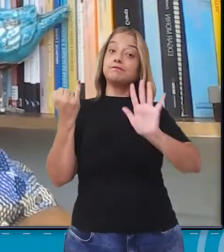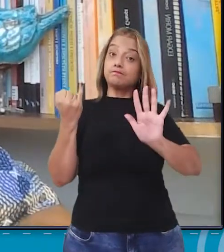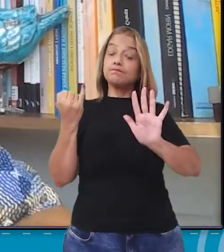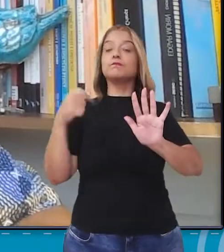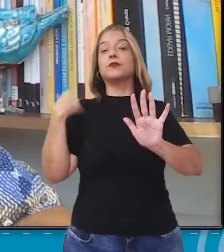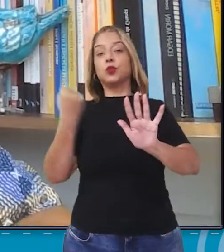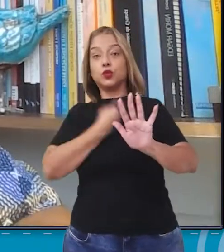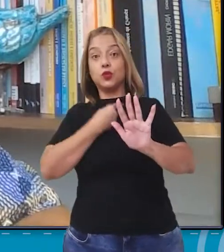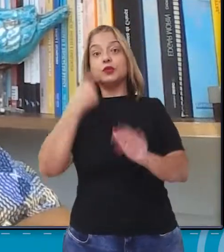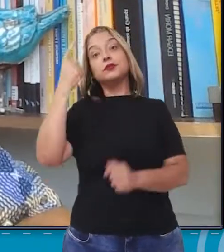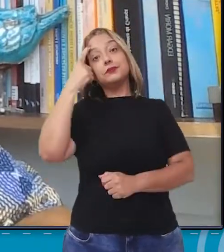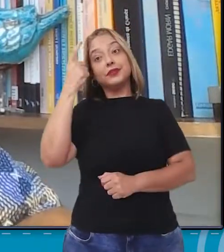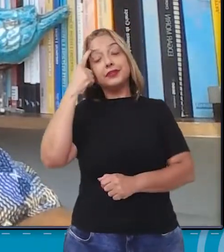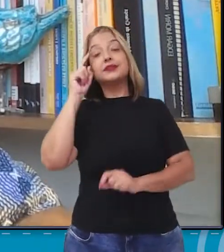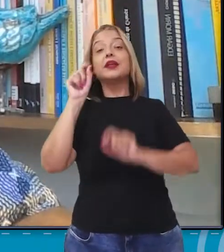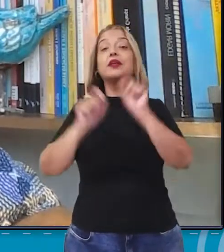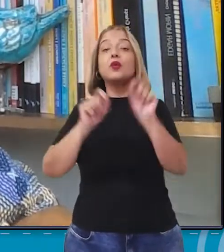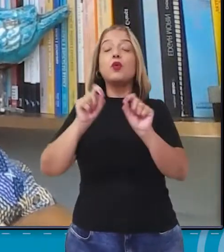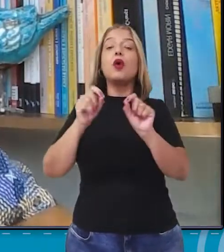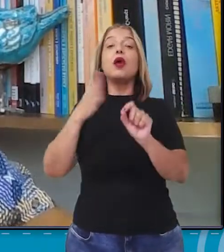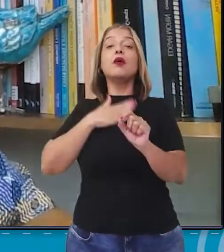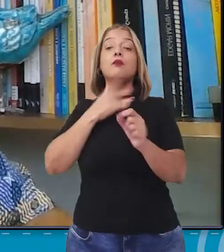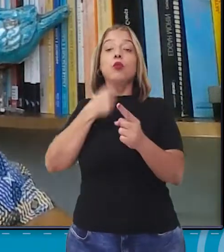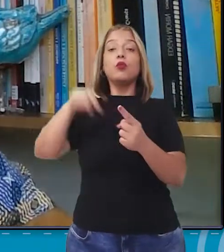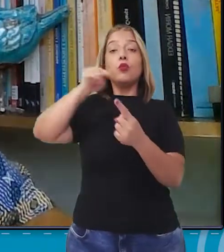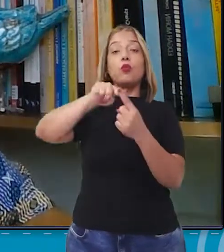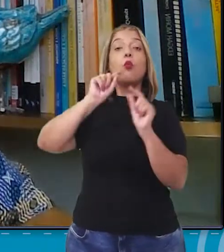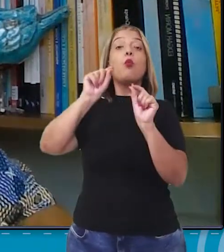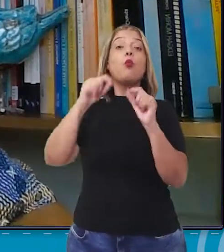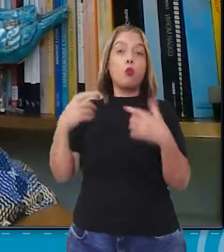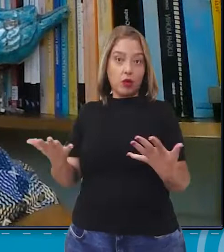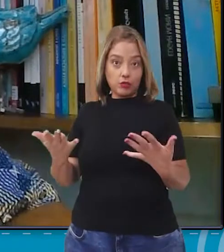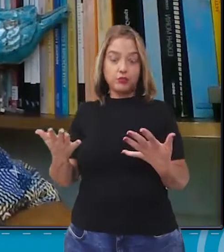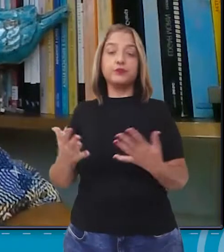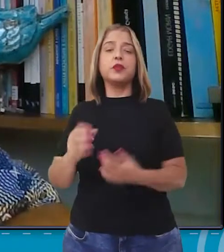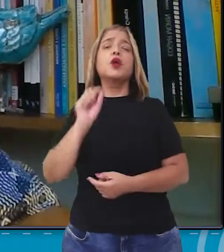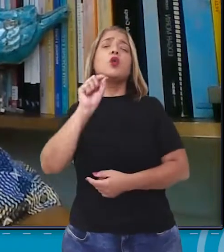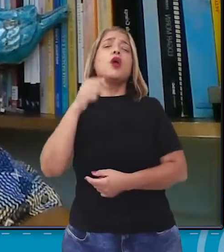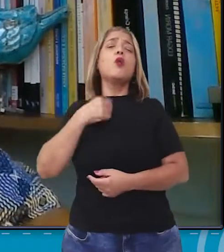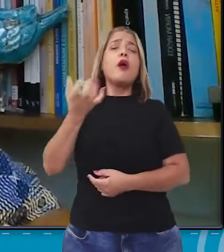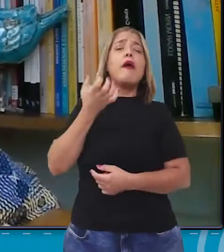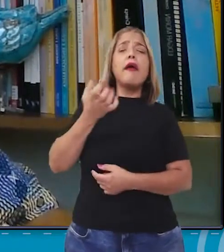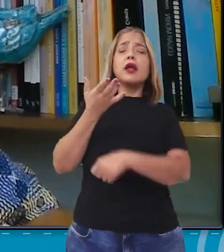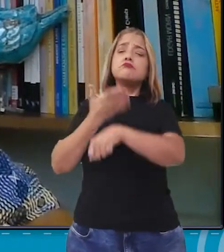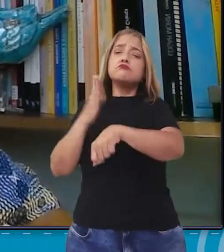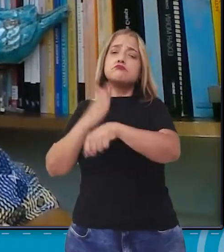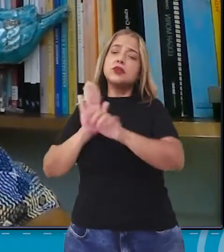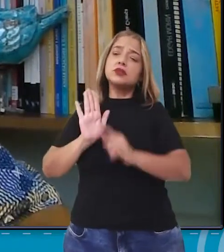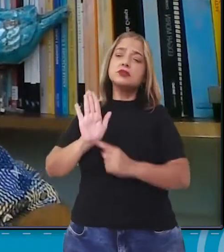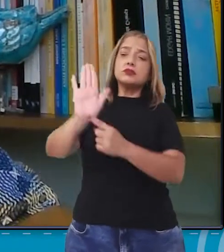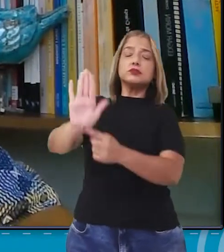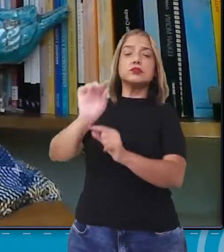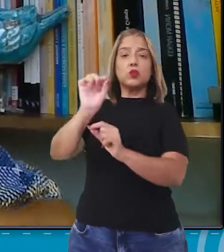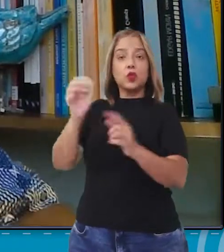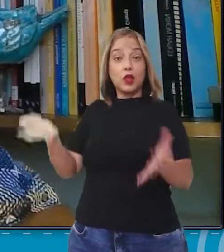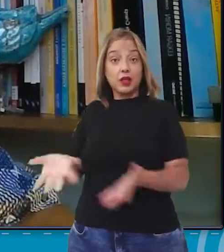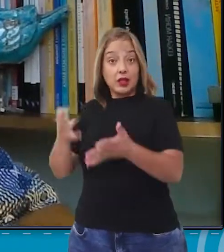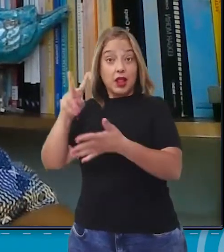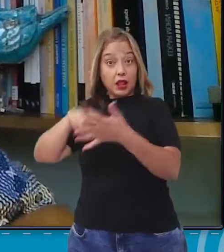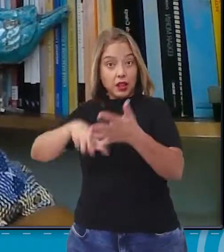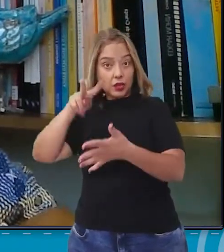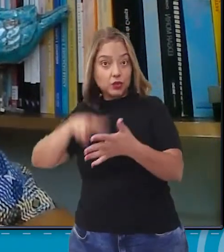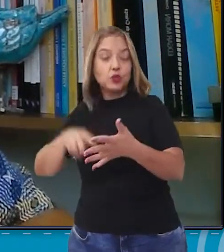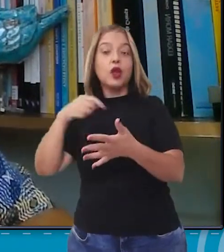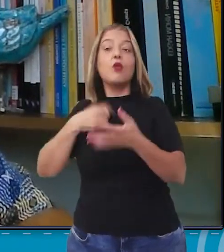Embora a gente precisa sempre pensar qual é o nosso objetivo. O que, que a gente quer daquela prática? Qual o resultado